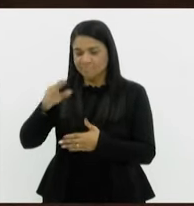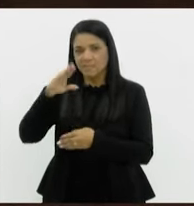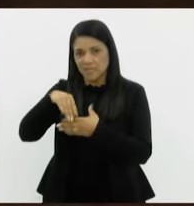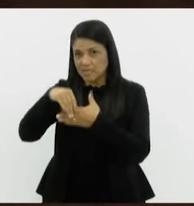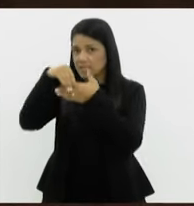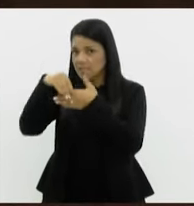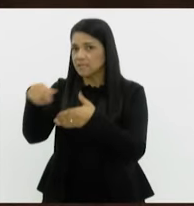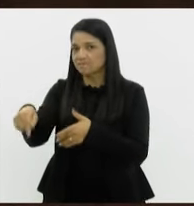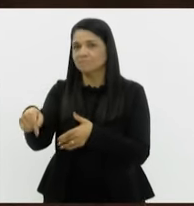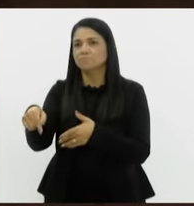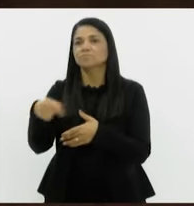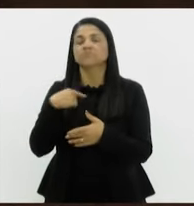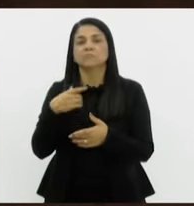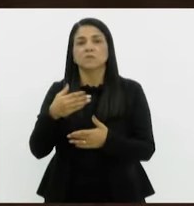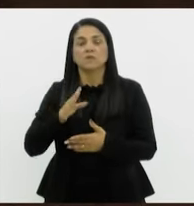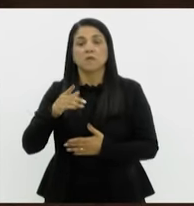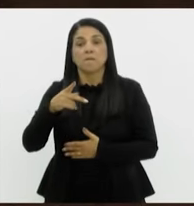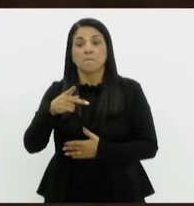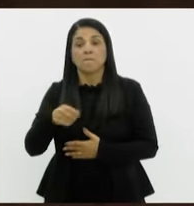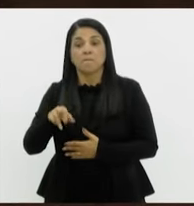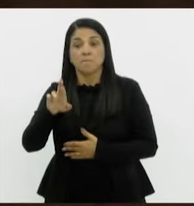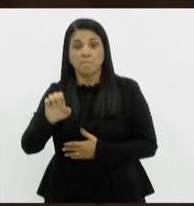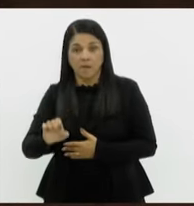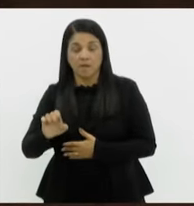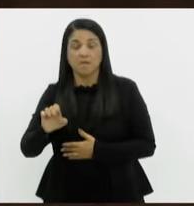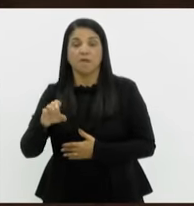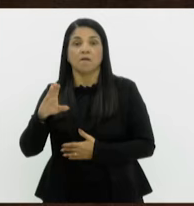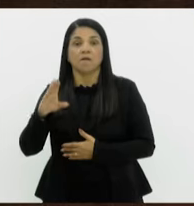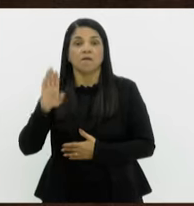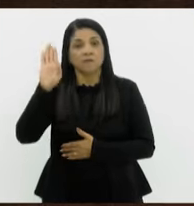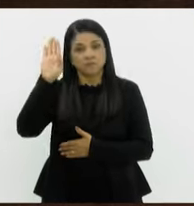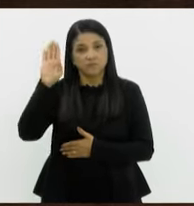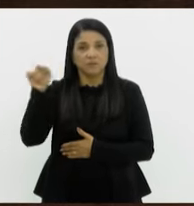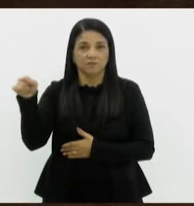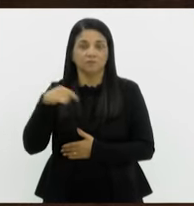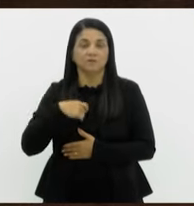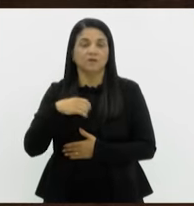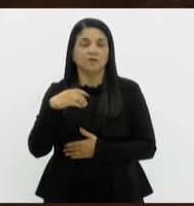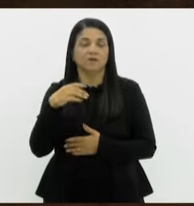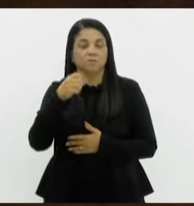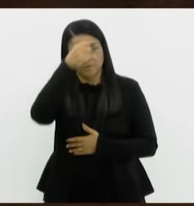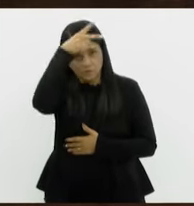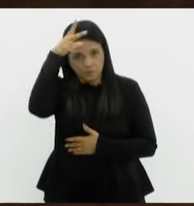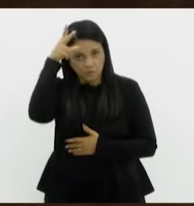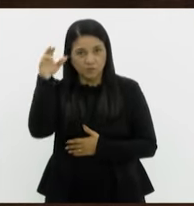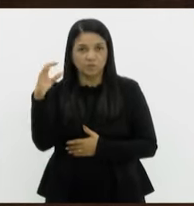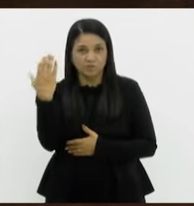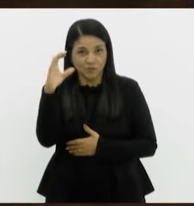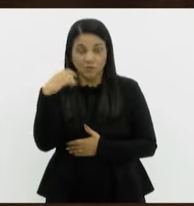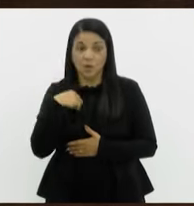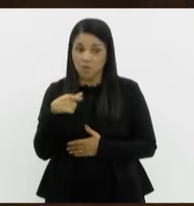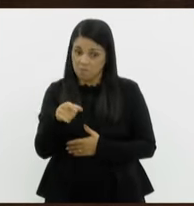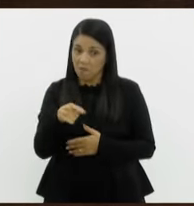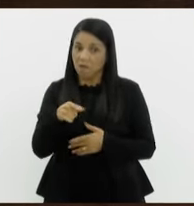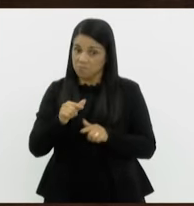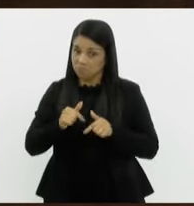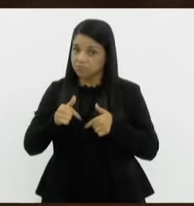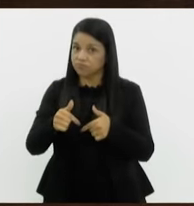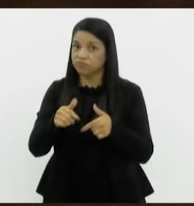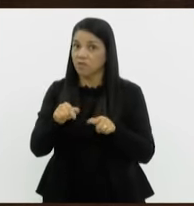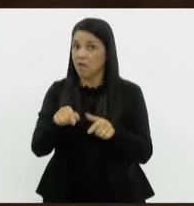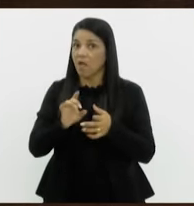é que é pré-candidato à Prefeitura de Niterói, talvez num gesto de livramento do povo de Niterói, e falo isso com